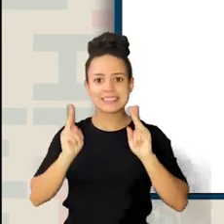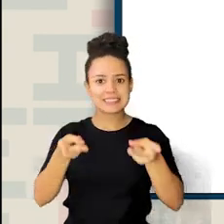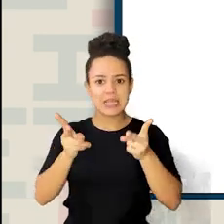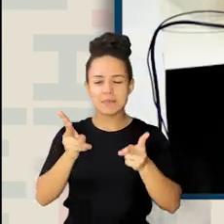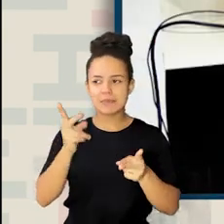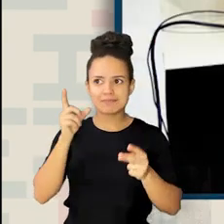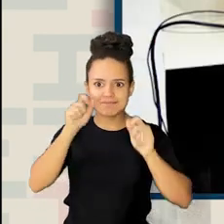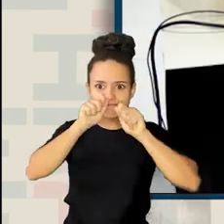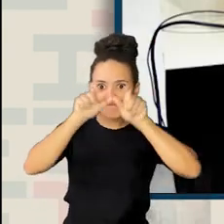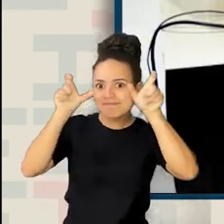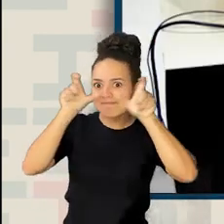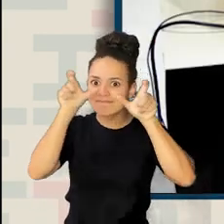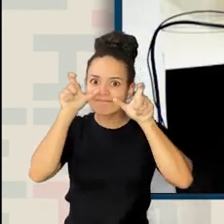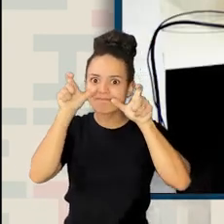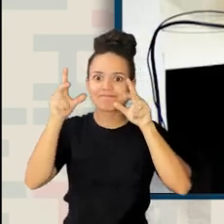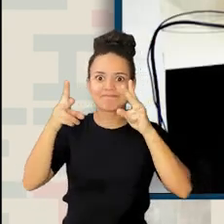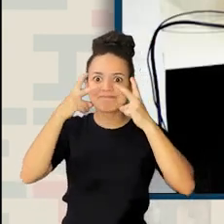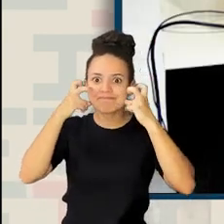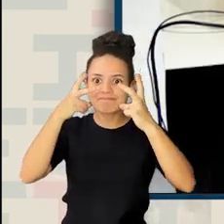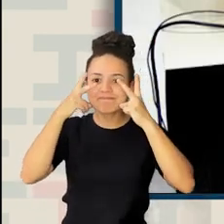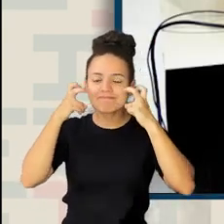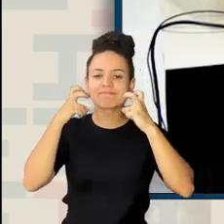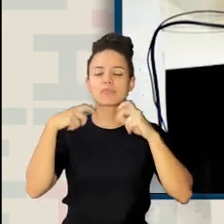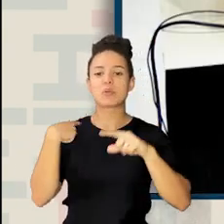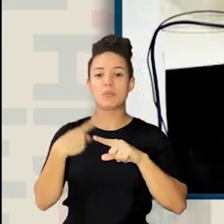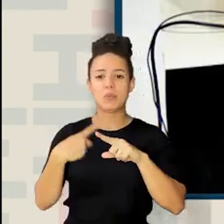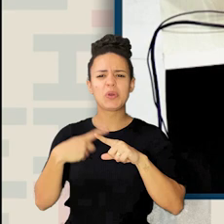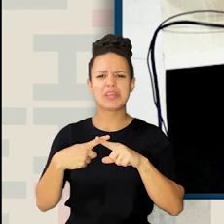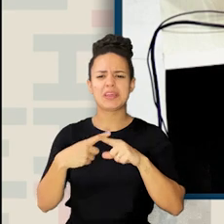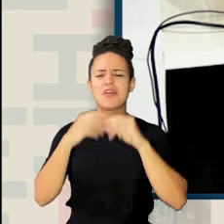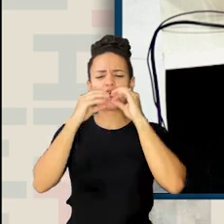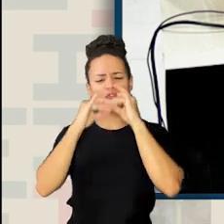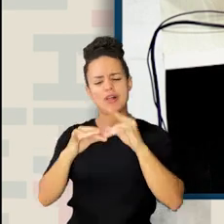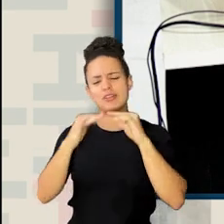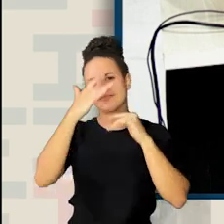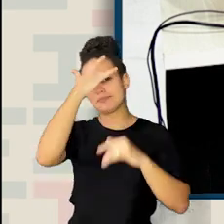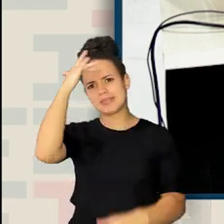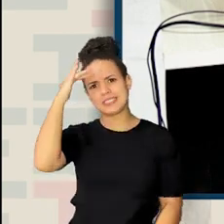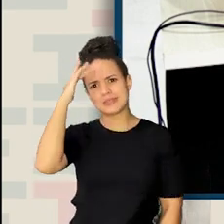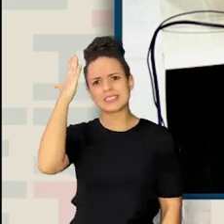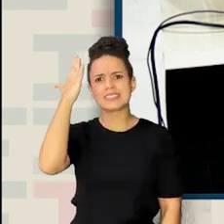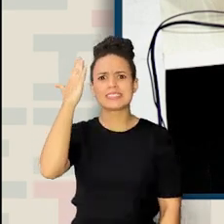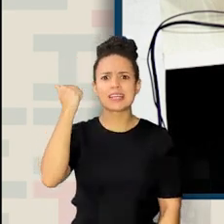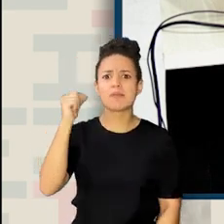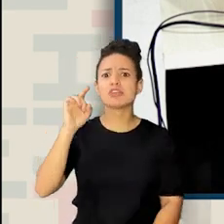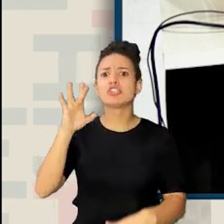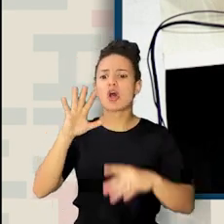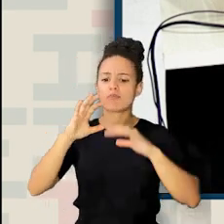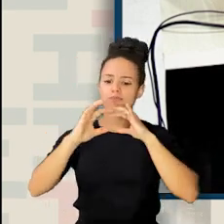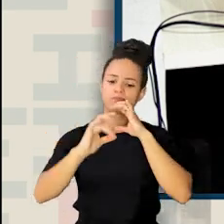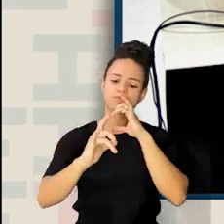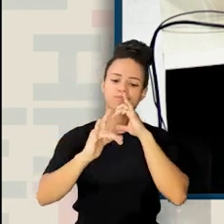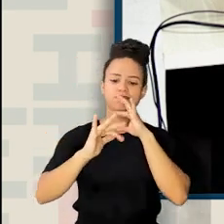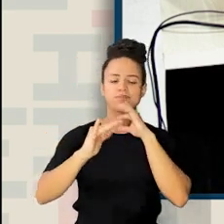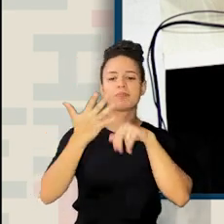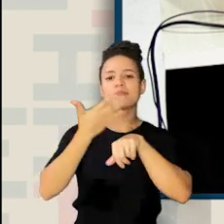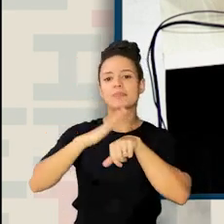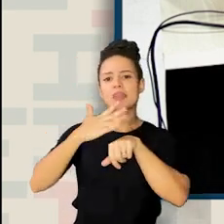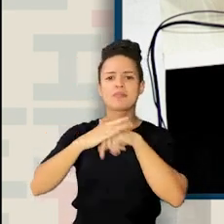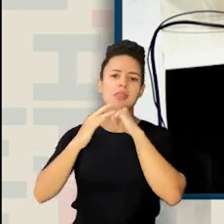com esse ouvido ligado, tá? Por que eu falo isso, gente? Para tocar flauta, muita gente sabe só a mecânica dos dedos. E